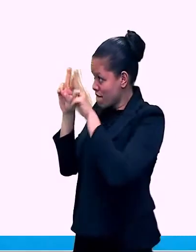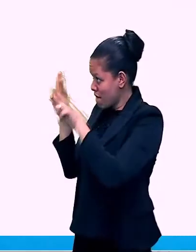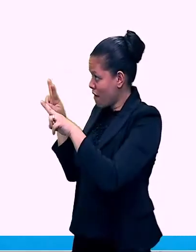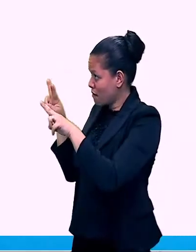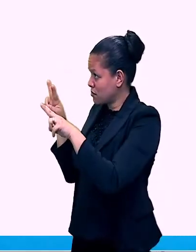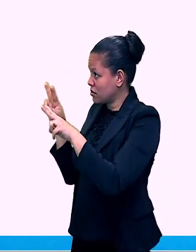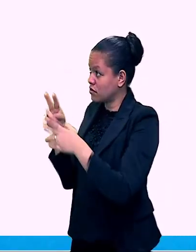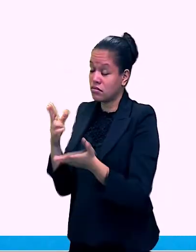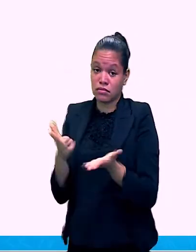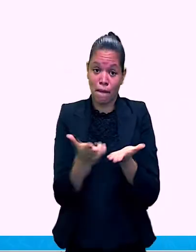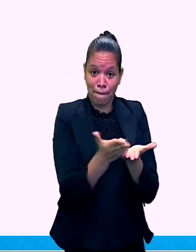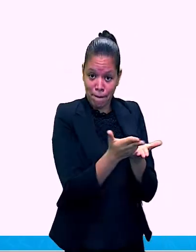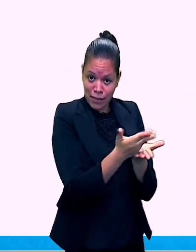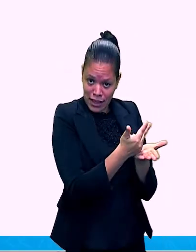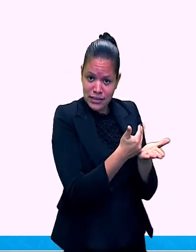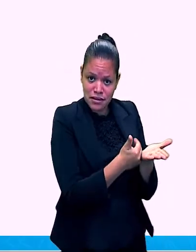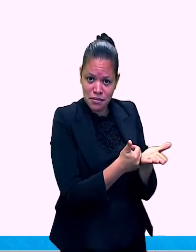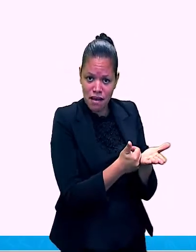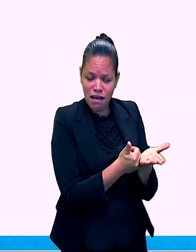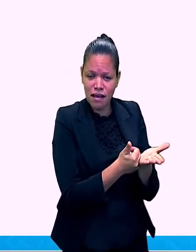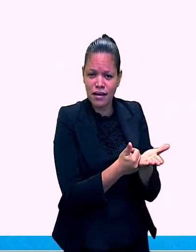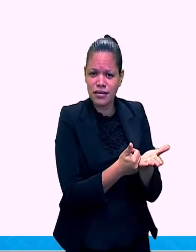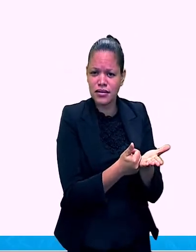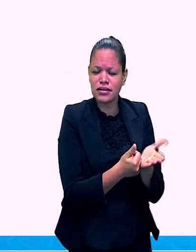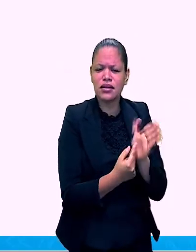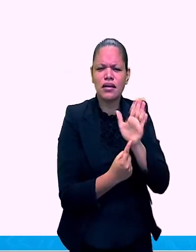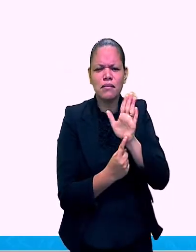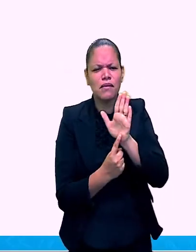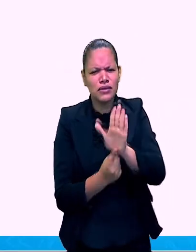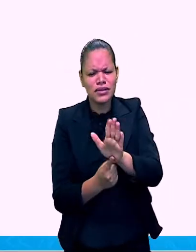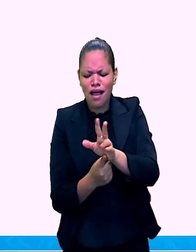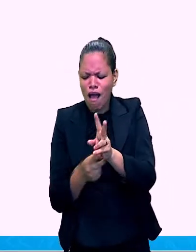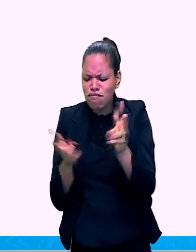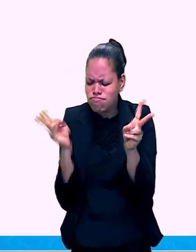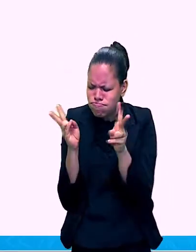aí, olha, de territorialização, vem um conflito,